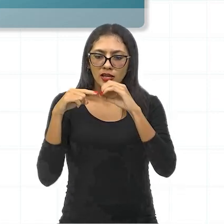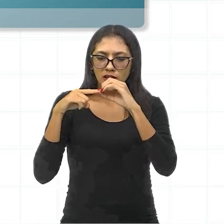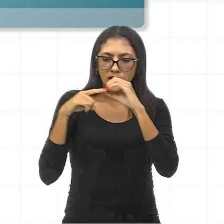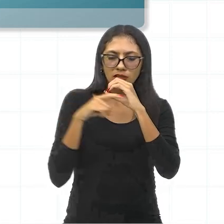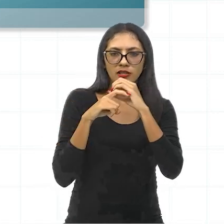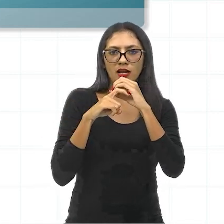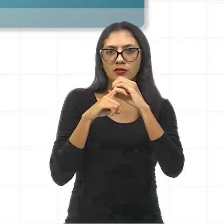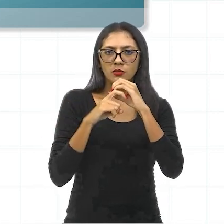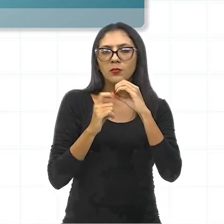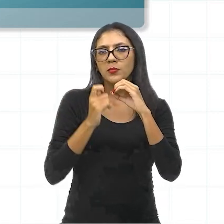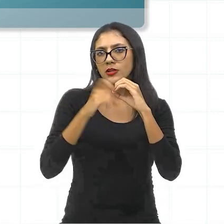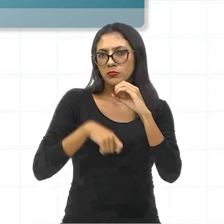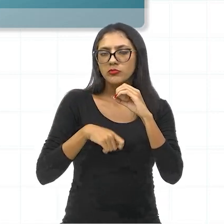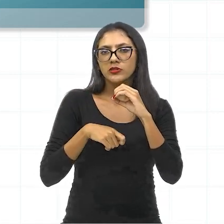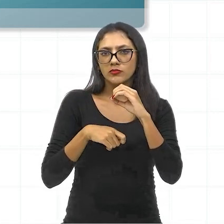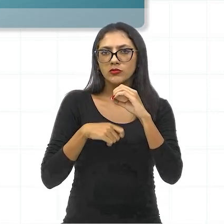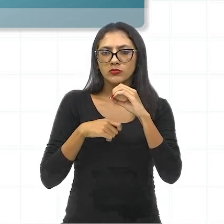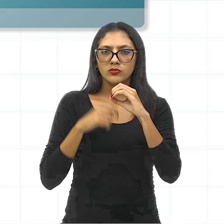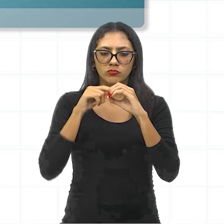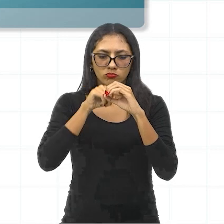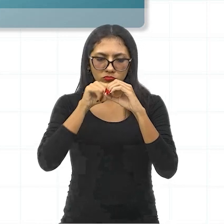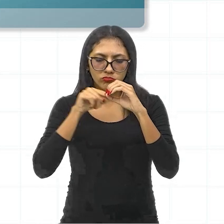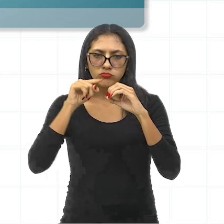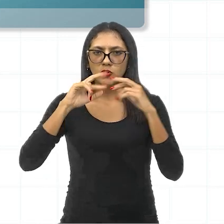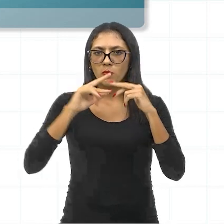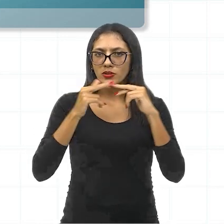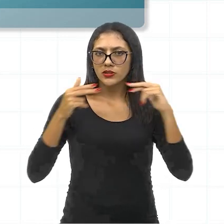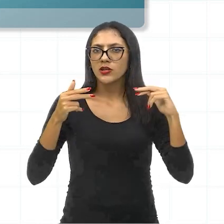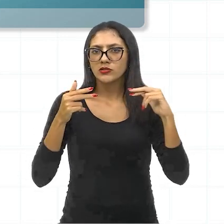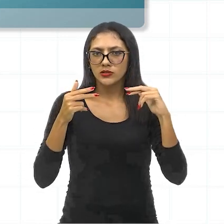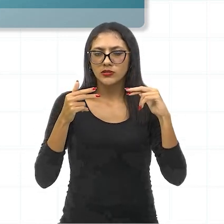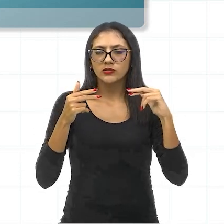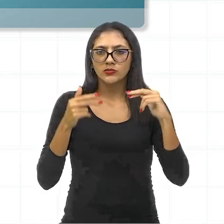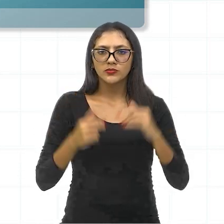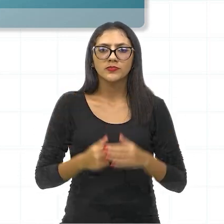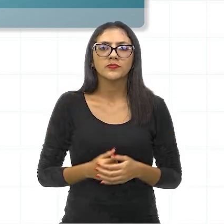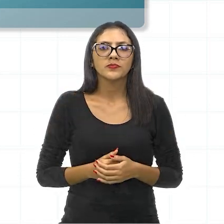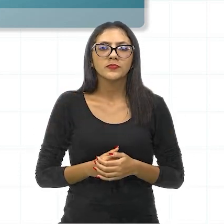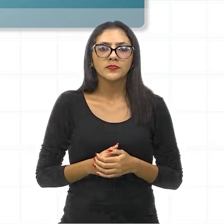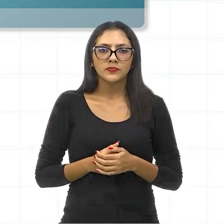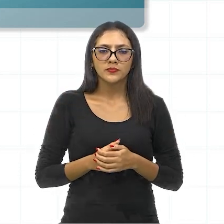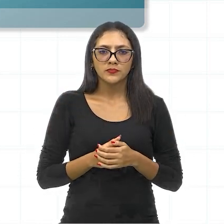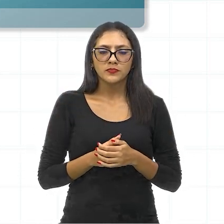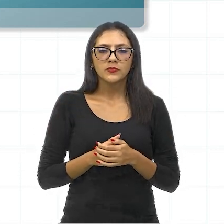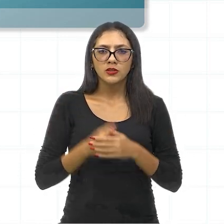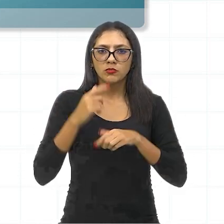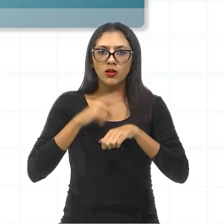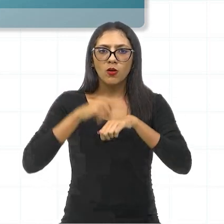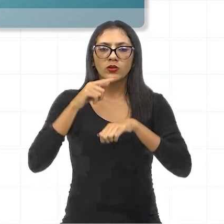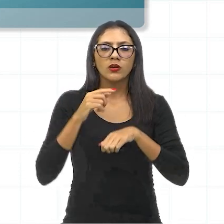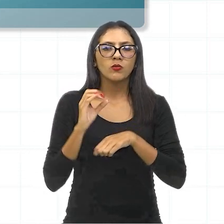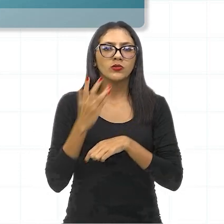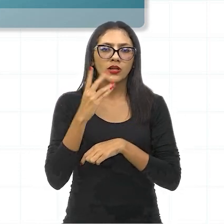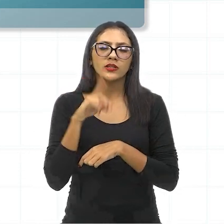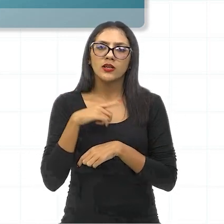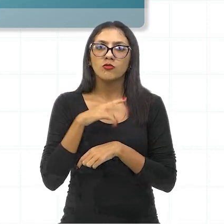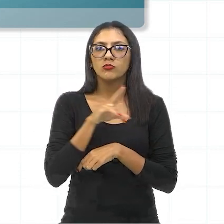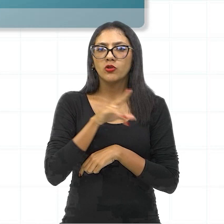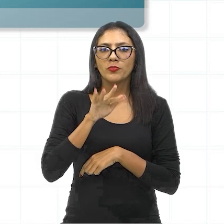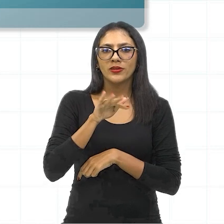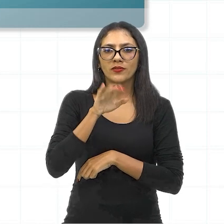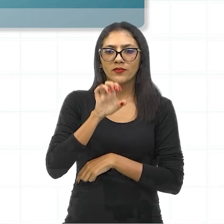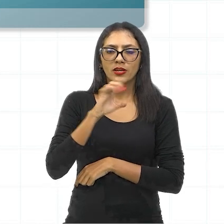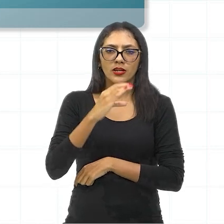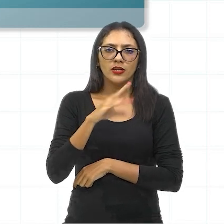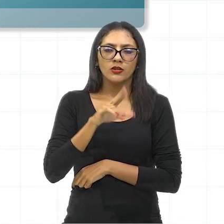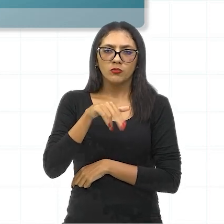a fecundação. Então, o momento em que o espermatozoide se encontra com o óvulo é a chamada fecundação. E a partir daí, a